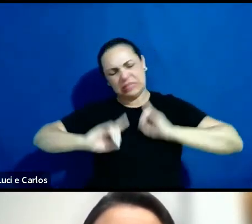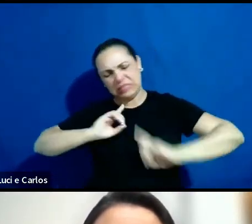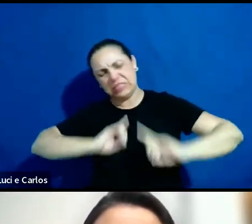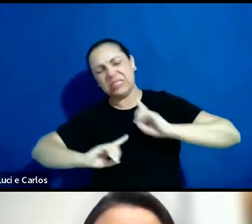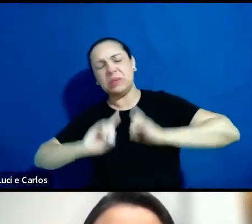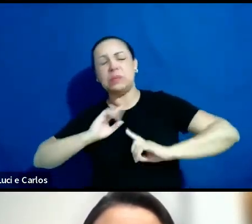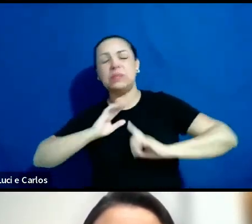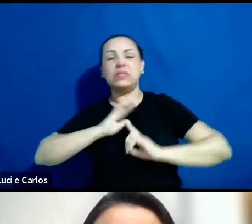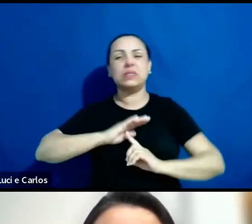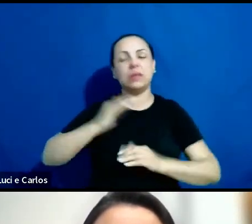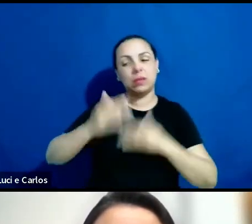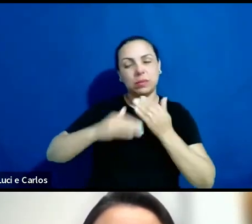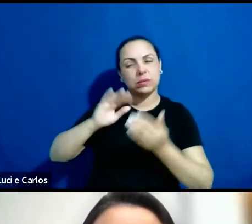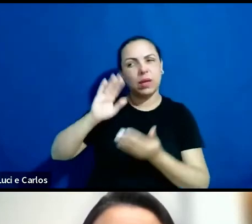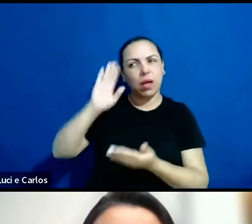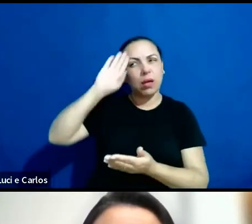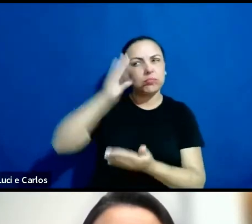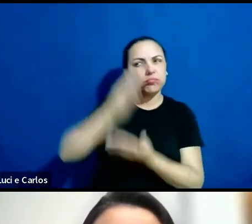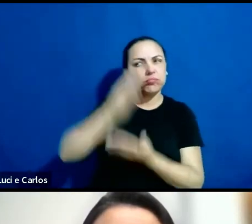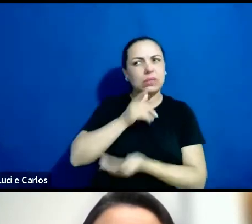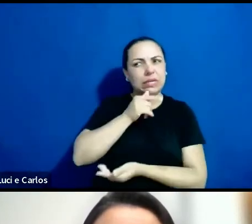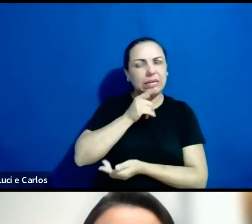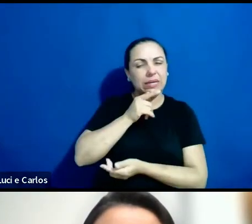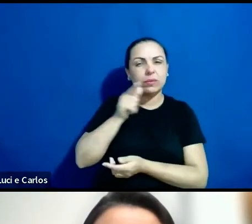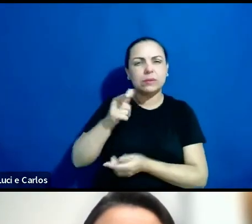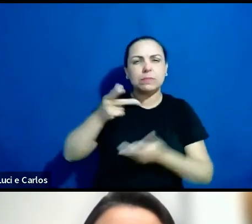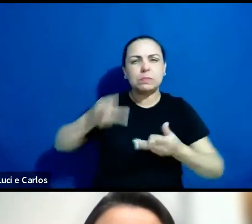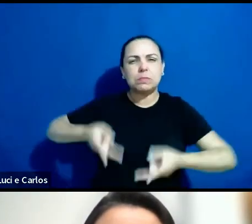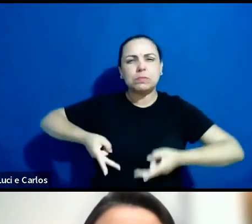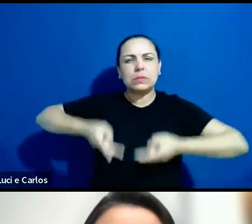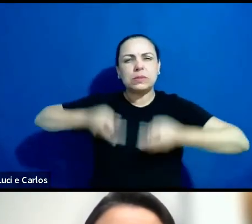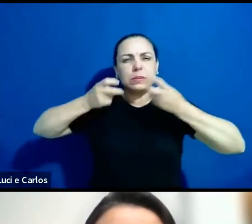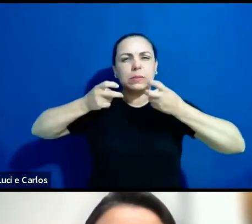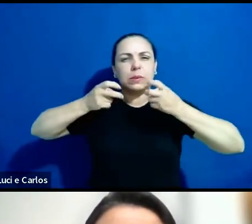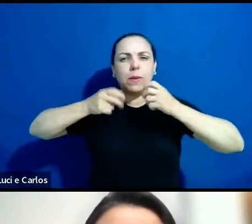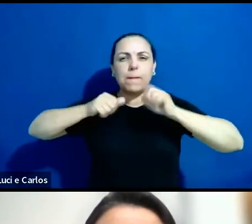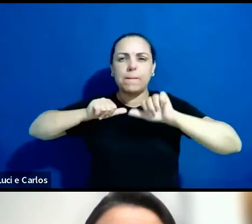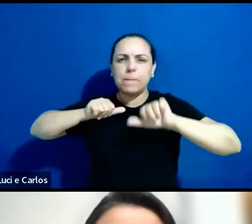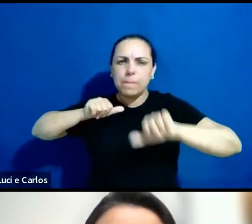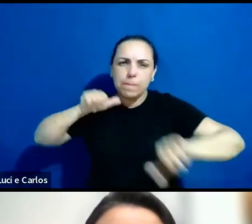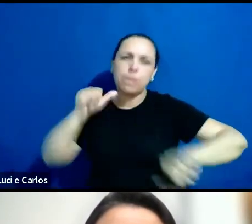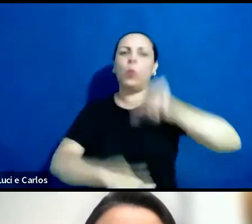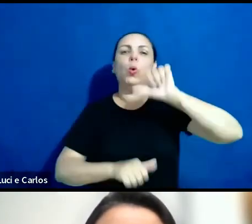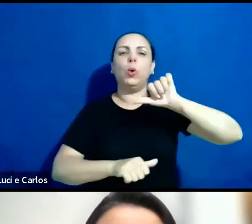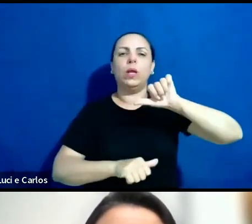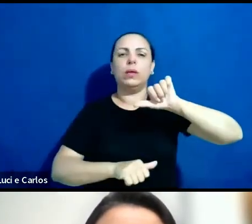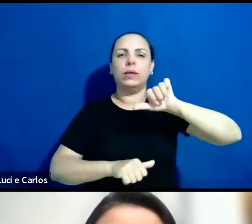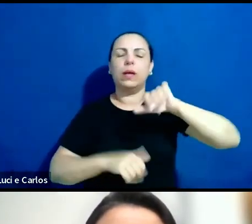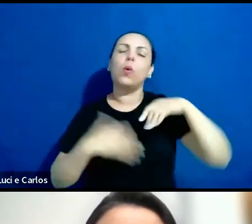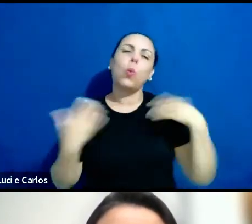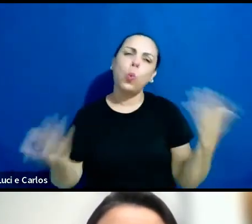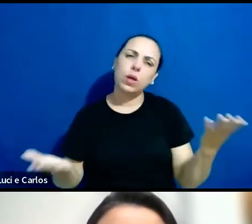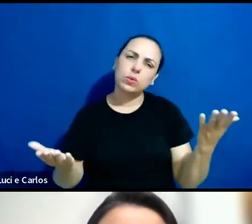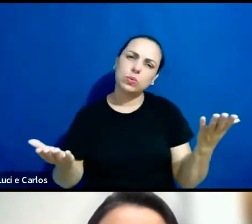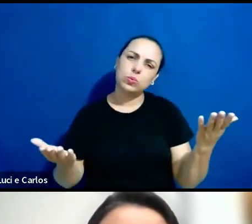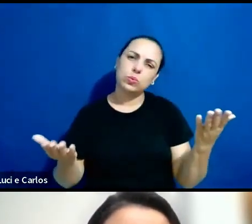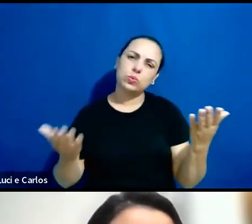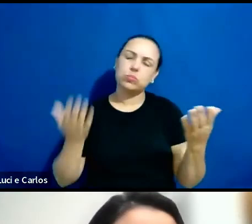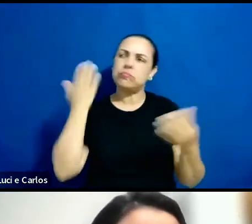vou nessa água aí para ver. Quando foi que você sentiu que disse, rapaz, parece que o negócio está dando